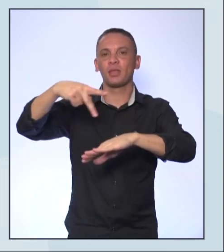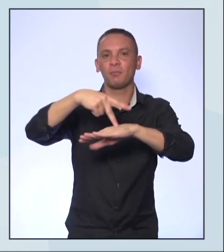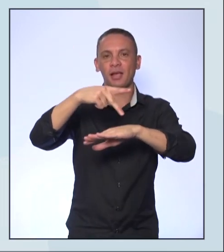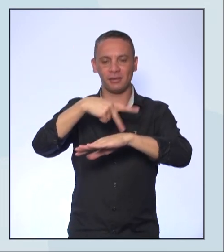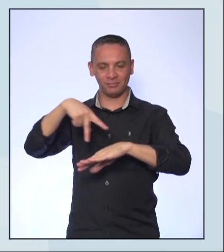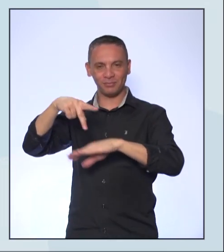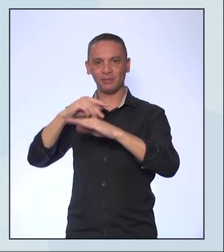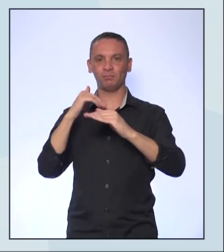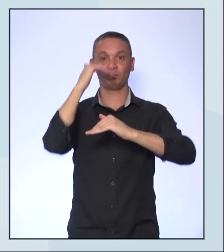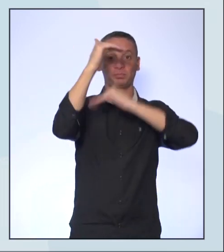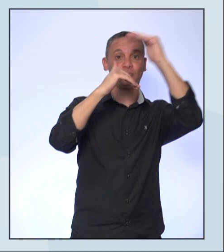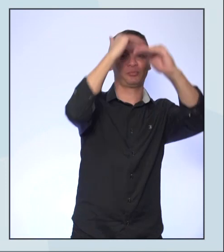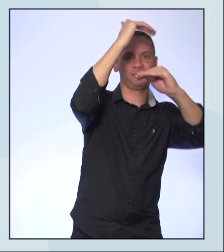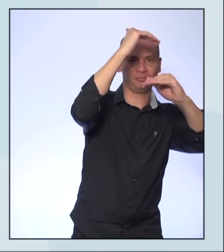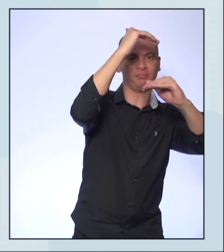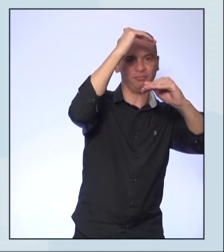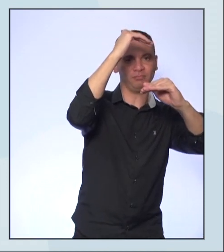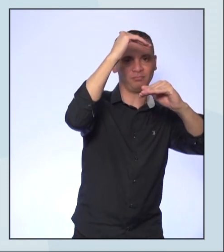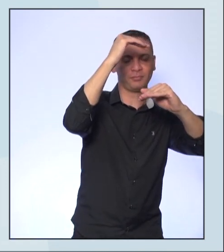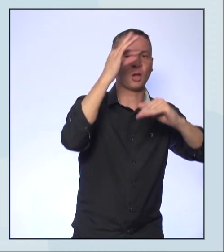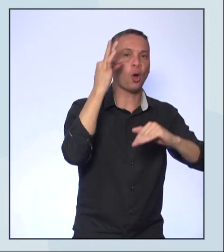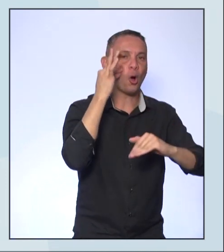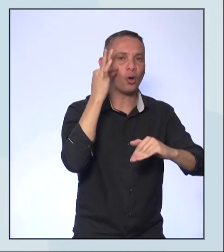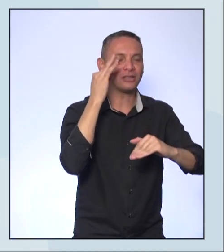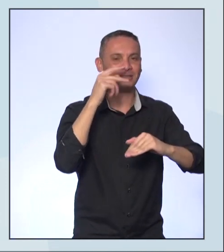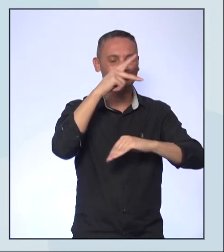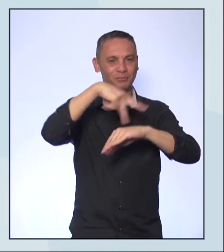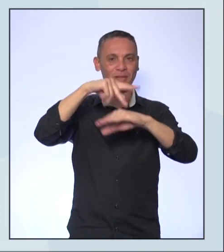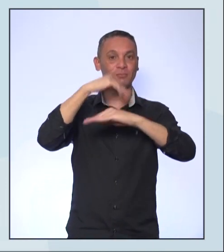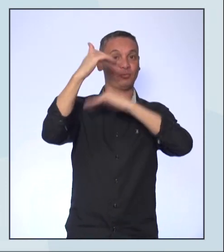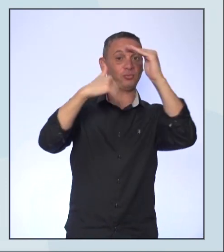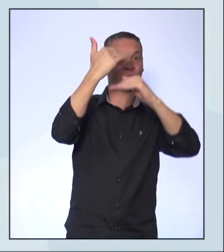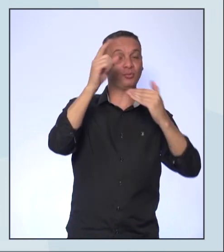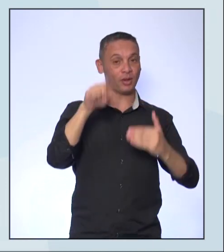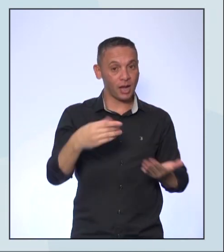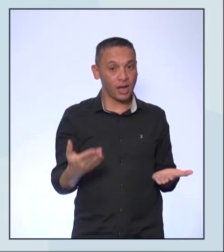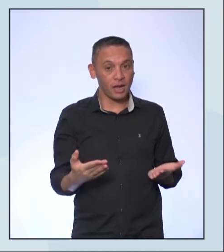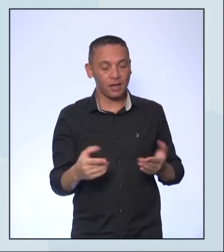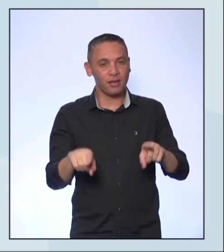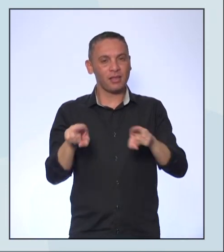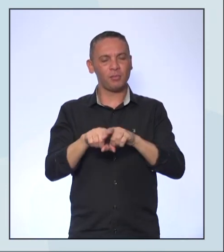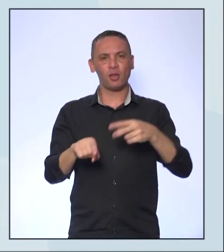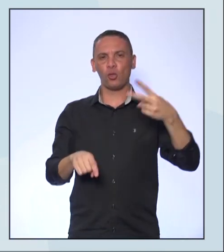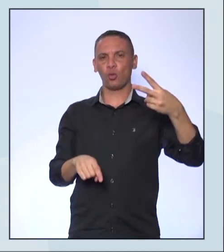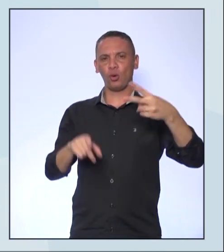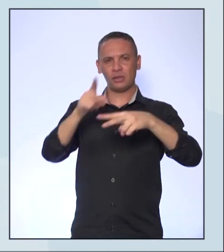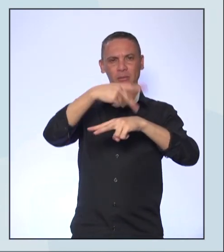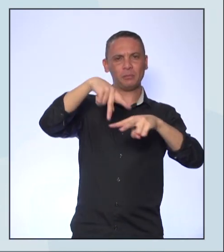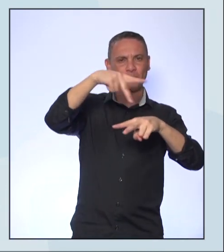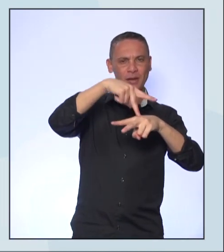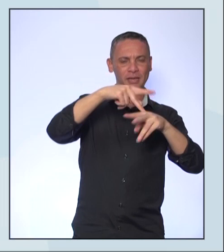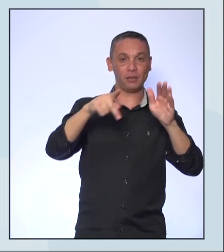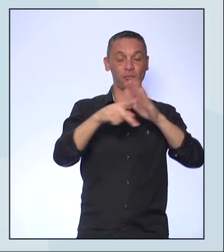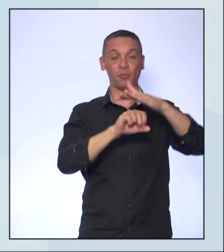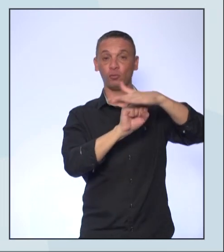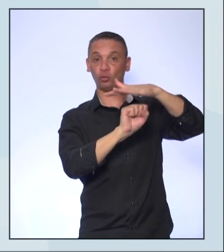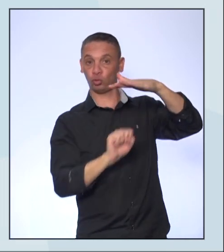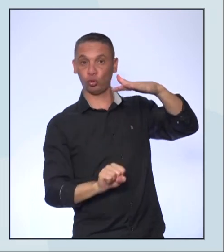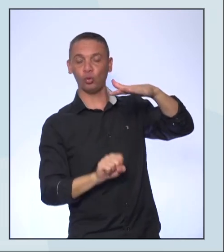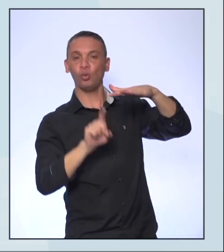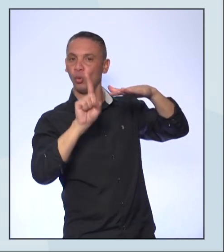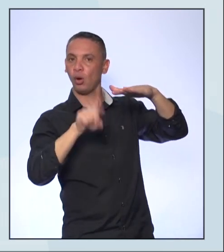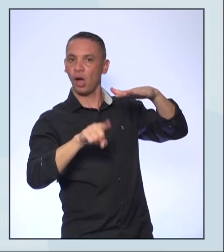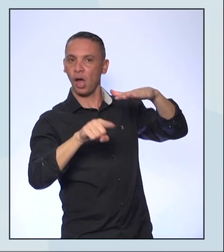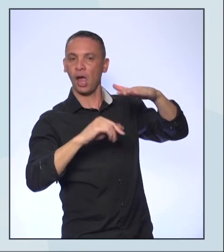países desenvolvidos, que estão lá em rosa, né? E aí nós temos dois países que estão no hemisfério sul, que eles